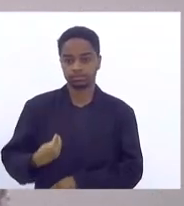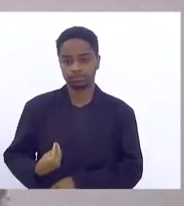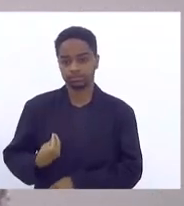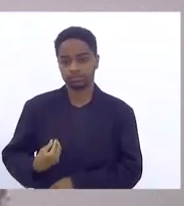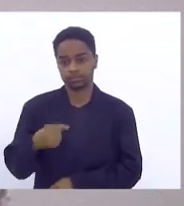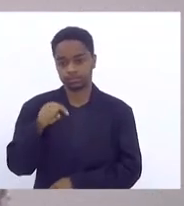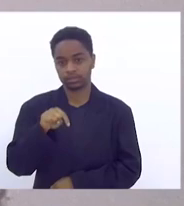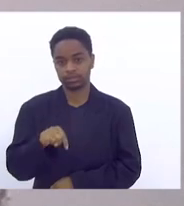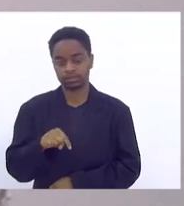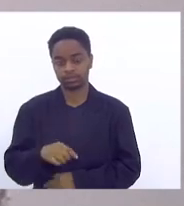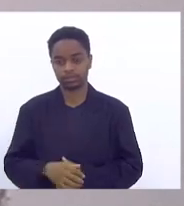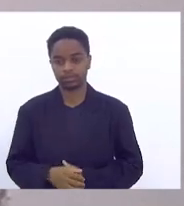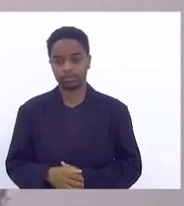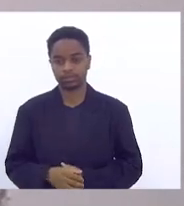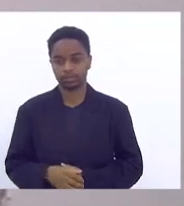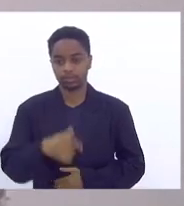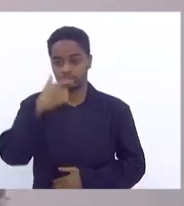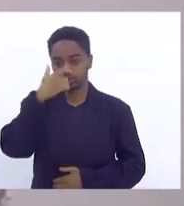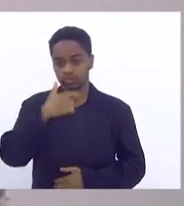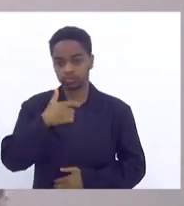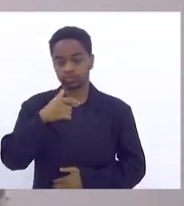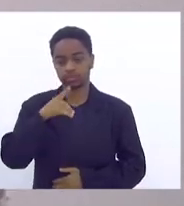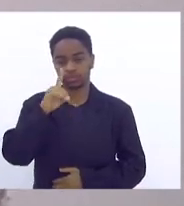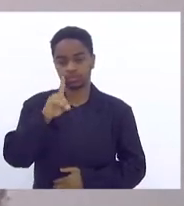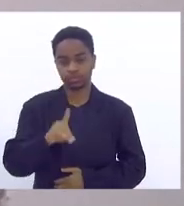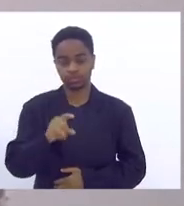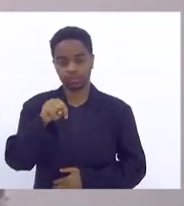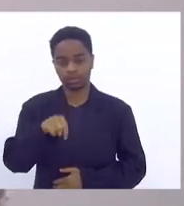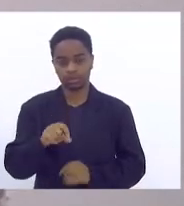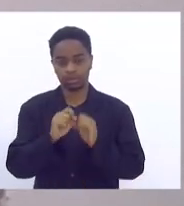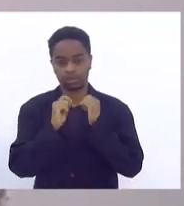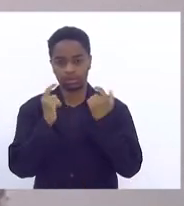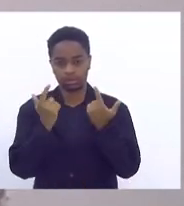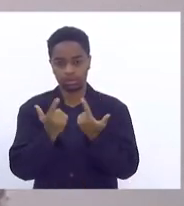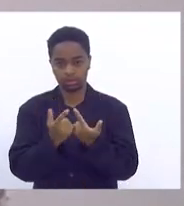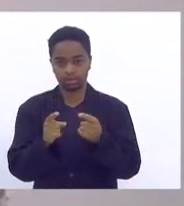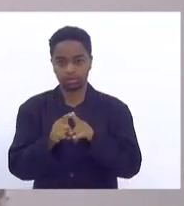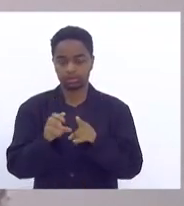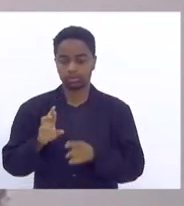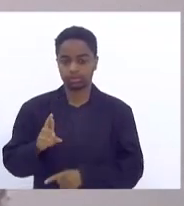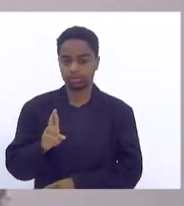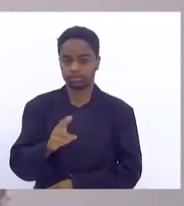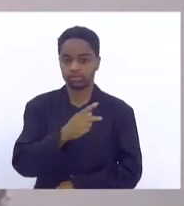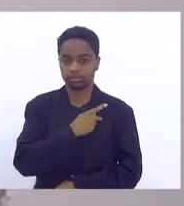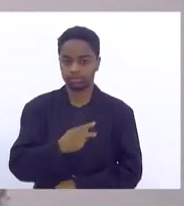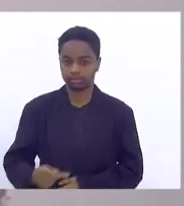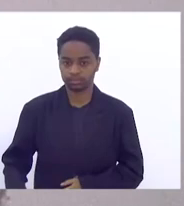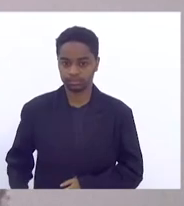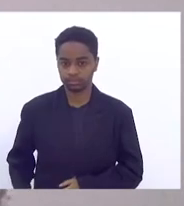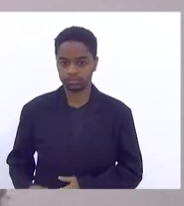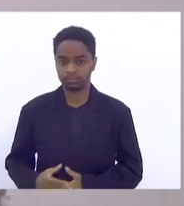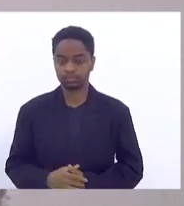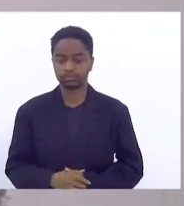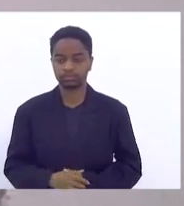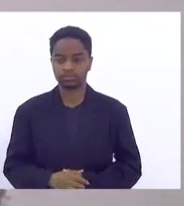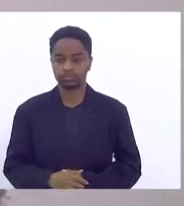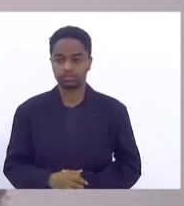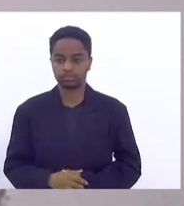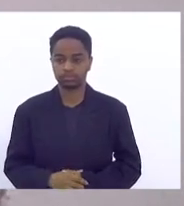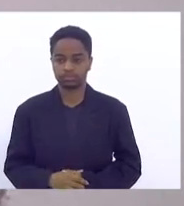vocês na qualidade de diretor da casa em nome do presidente acho que minha fala